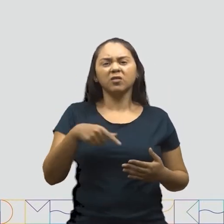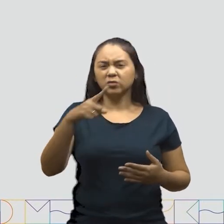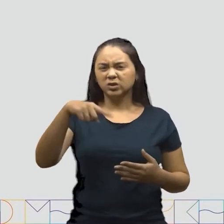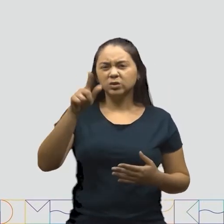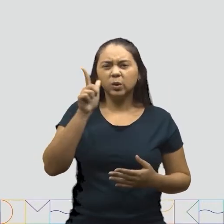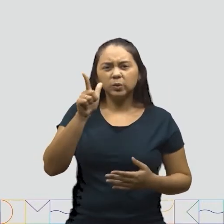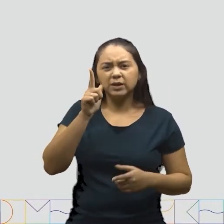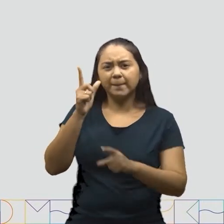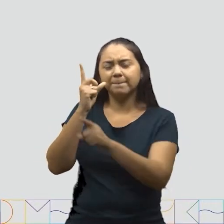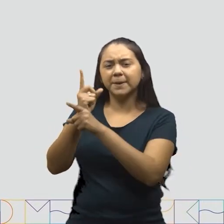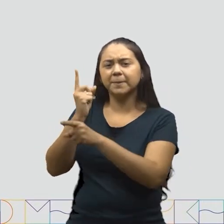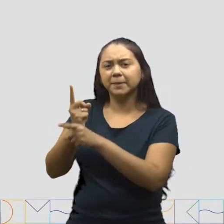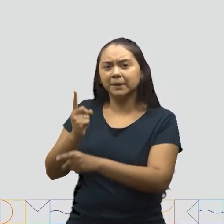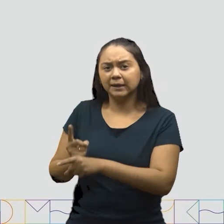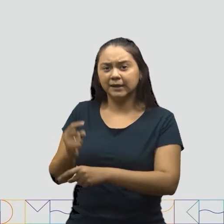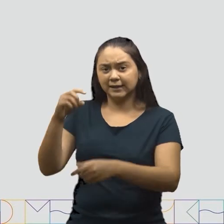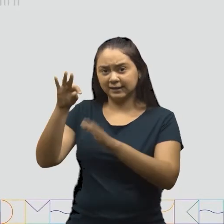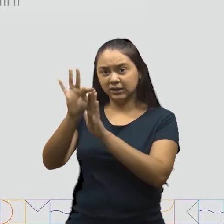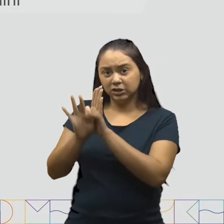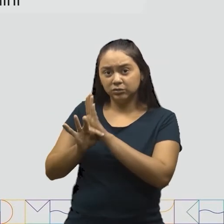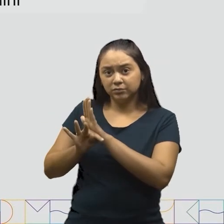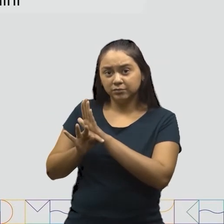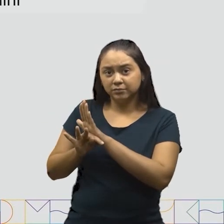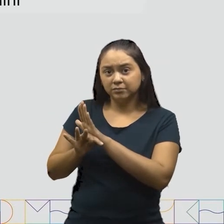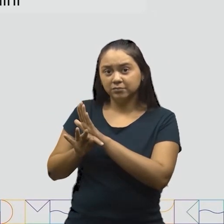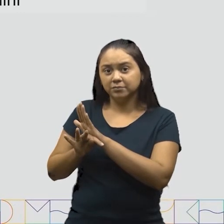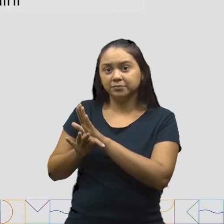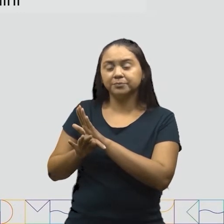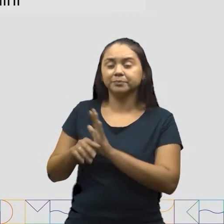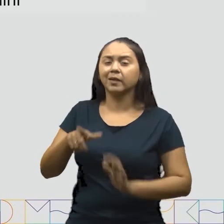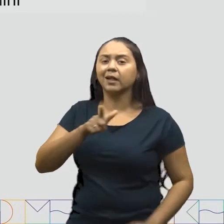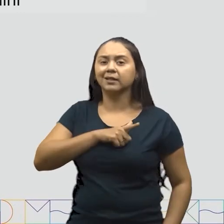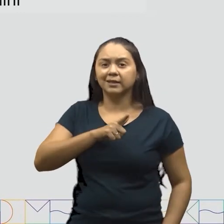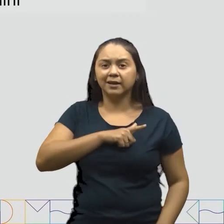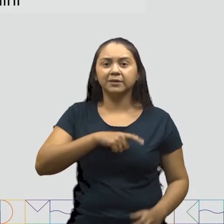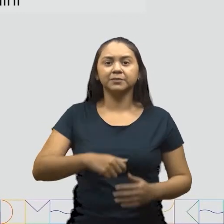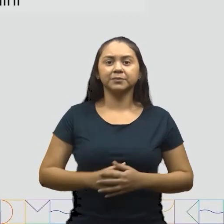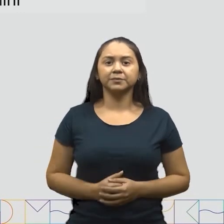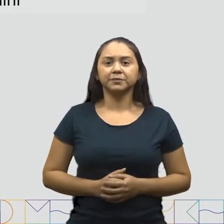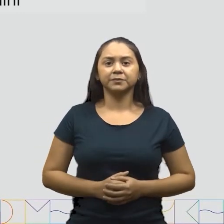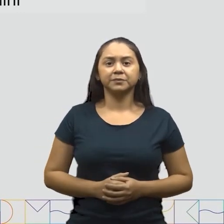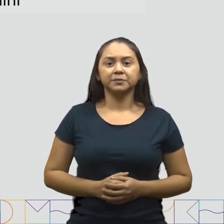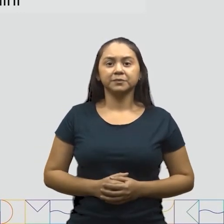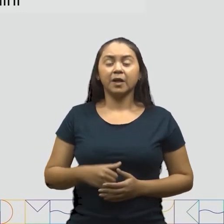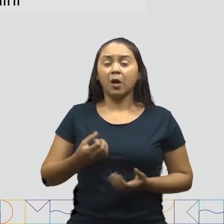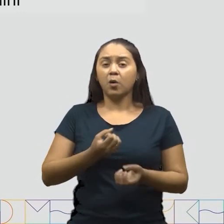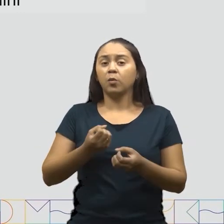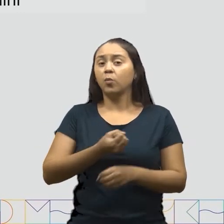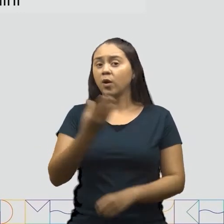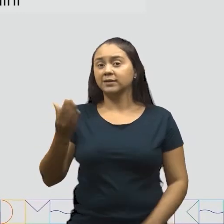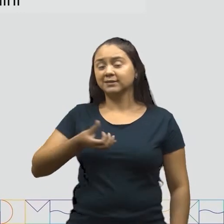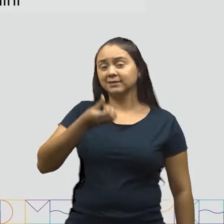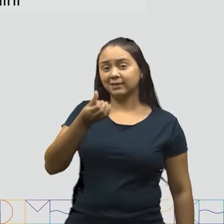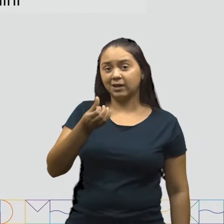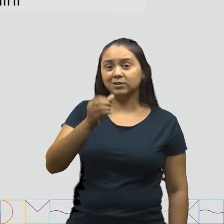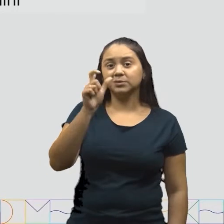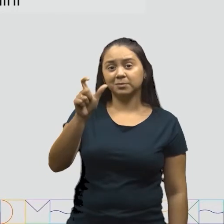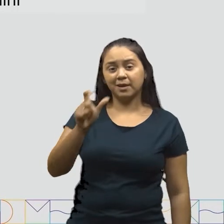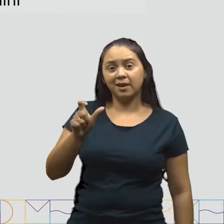consegue encontrar alguma delas no texto? Nós temos Hymenoptera,